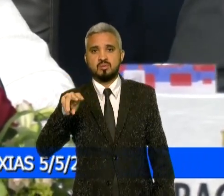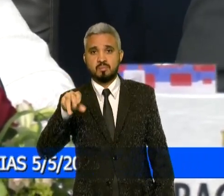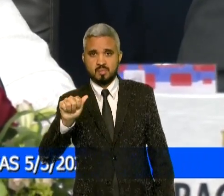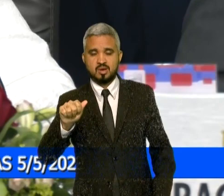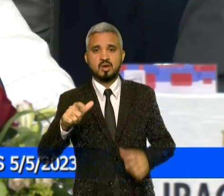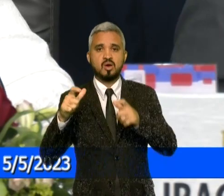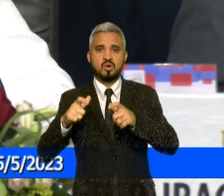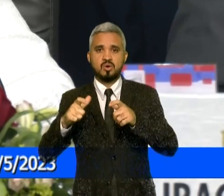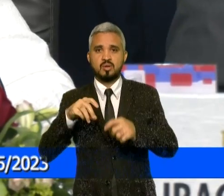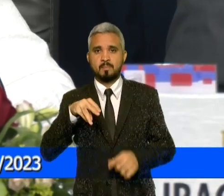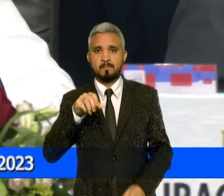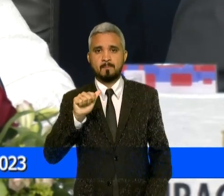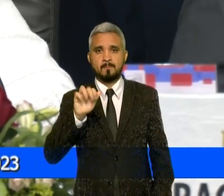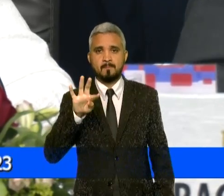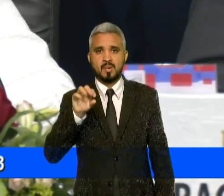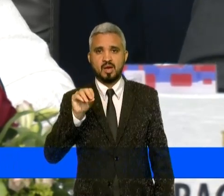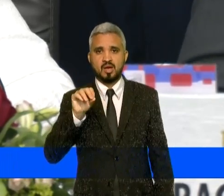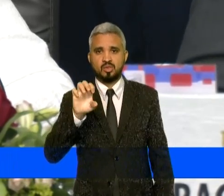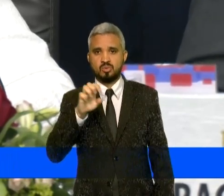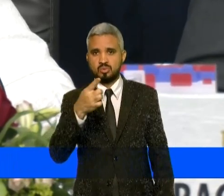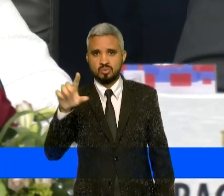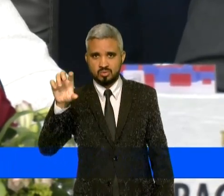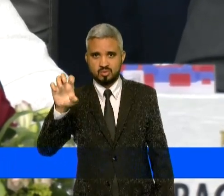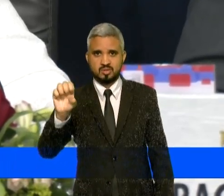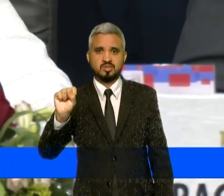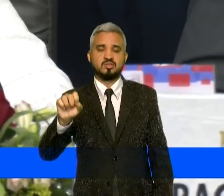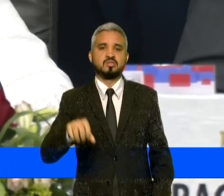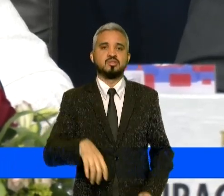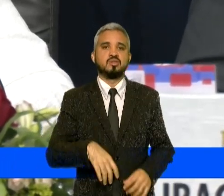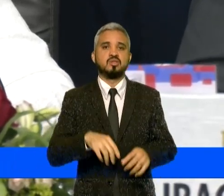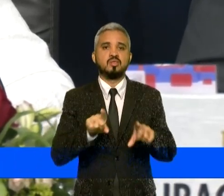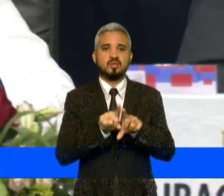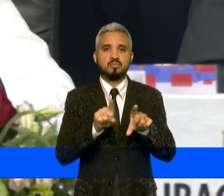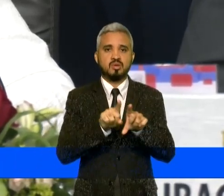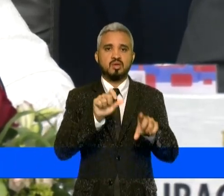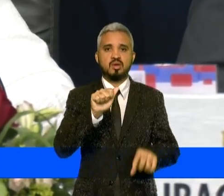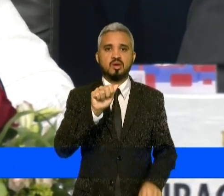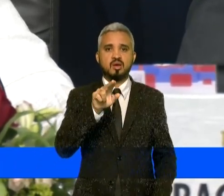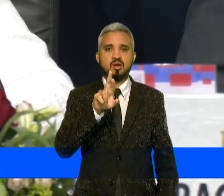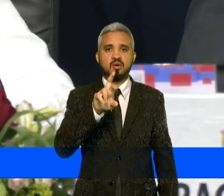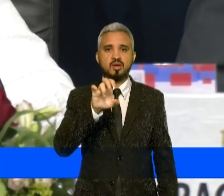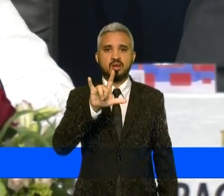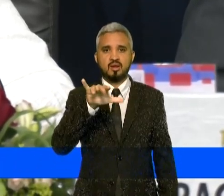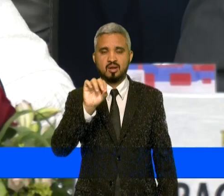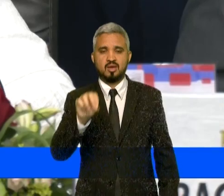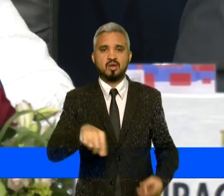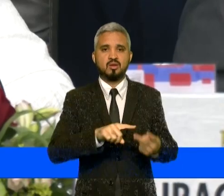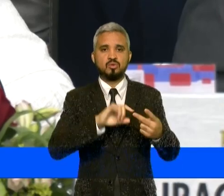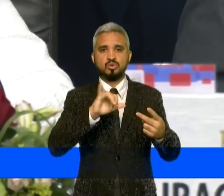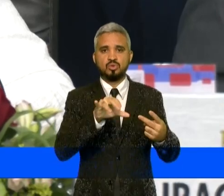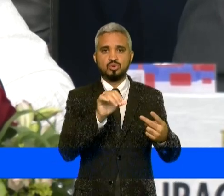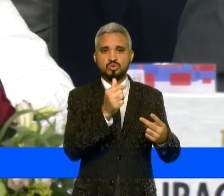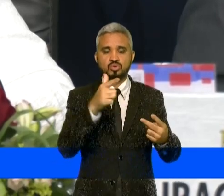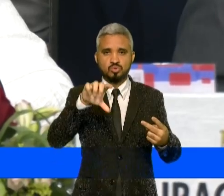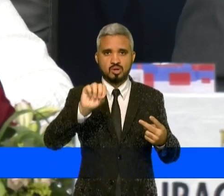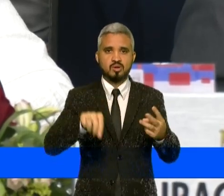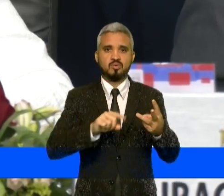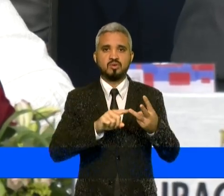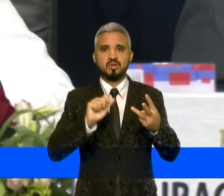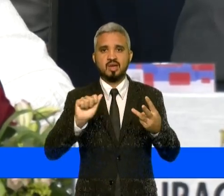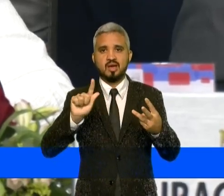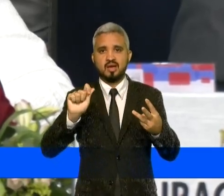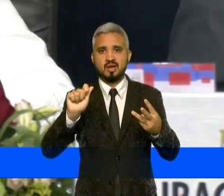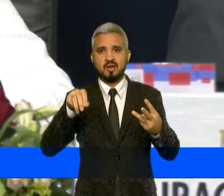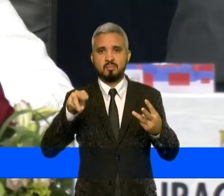de Matões, Aurélio da Mata, João Gomes, Agamenon Macedo. E da vereadora